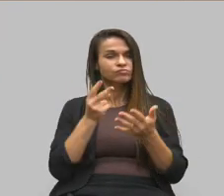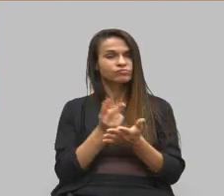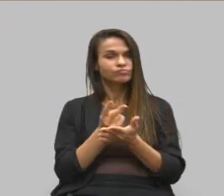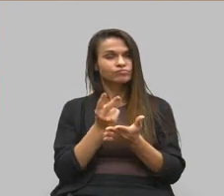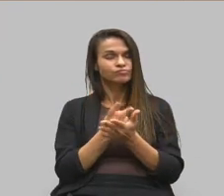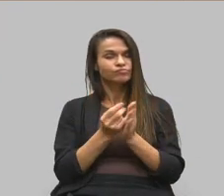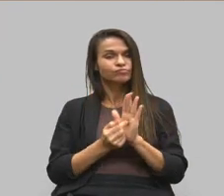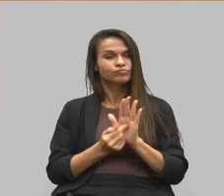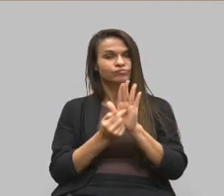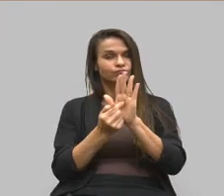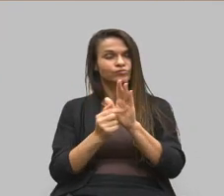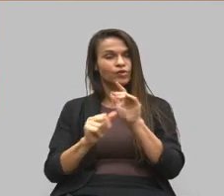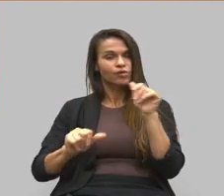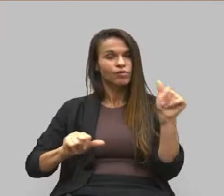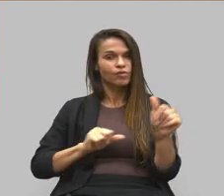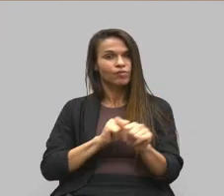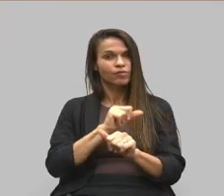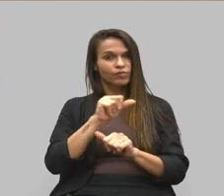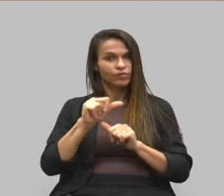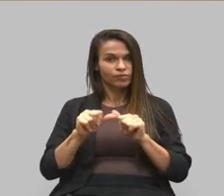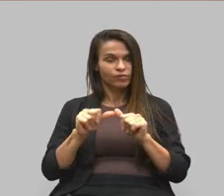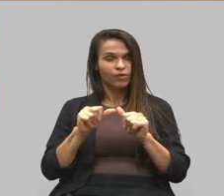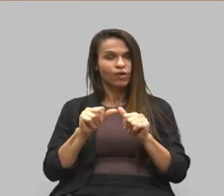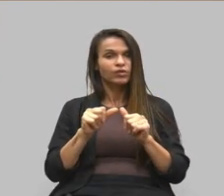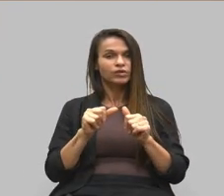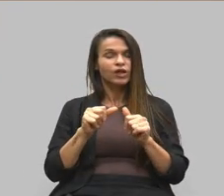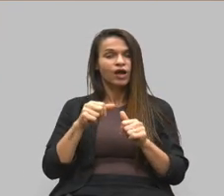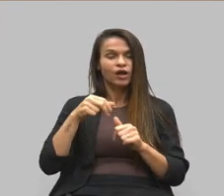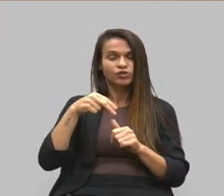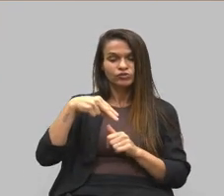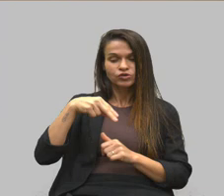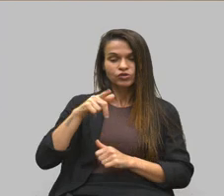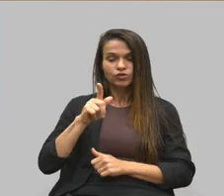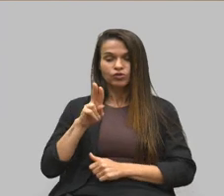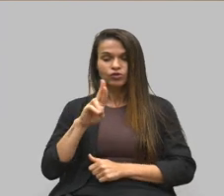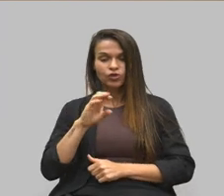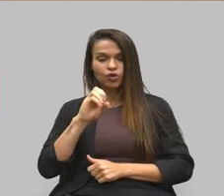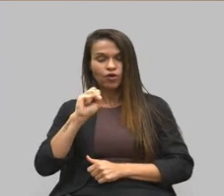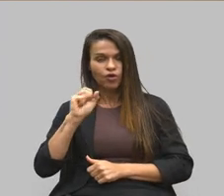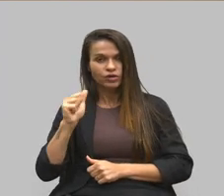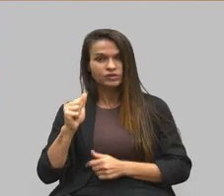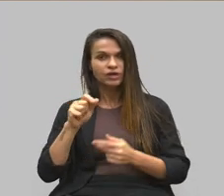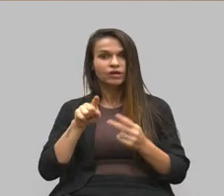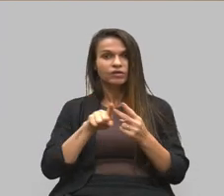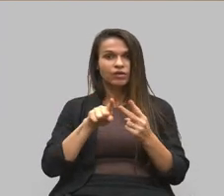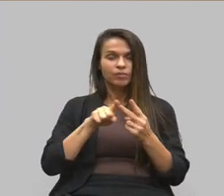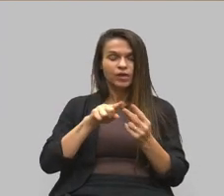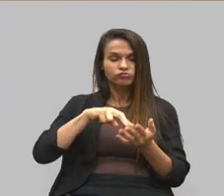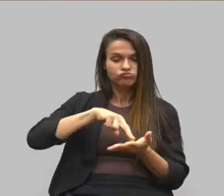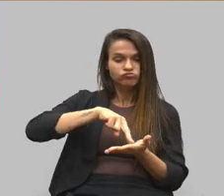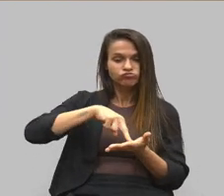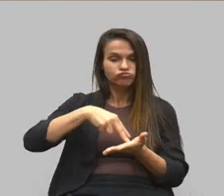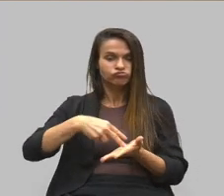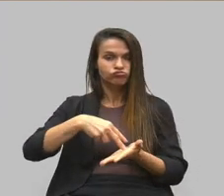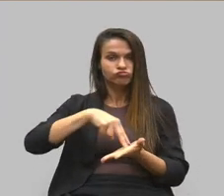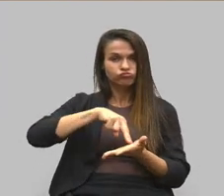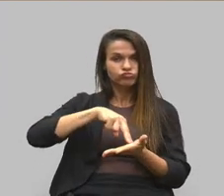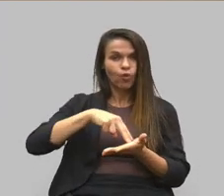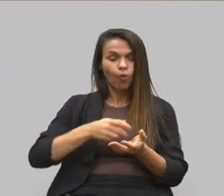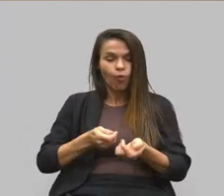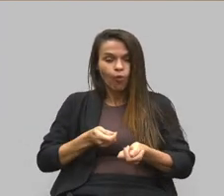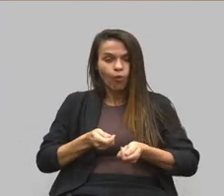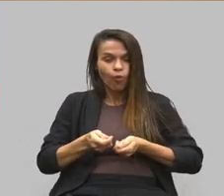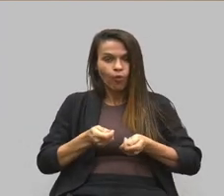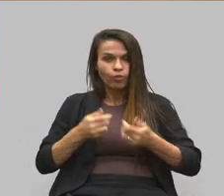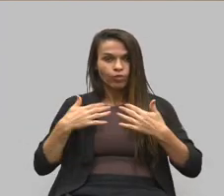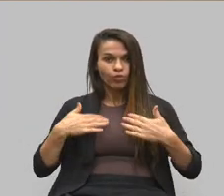apresentam alterações da motricidade grossa da motricidade fina alteração do equilíbrio controle postural e isso por si